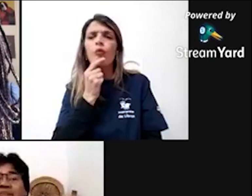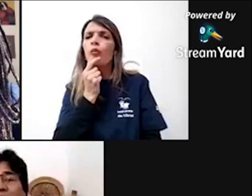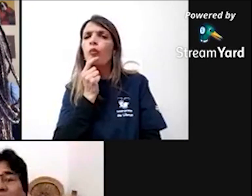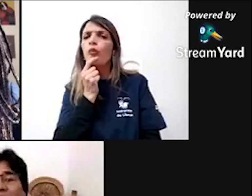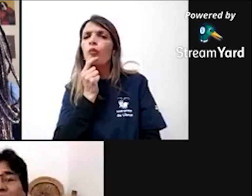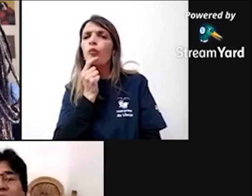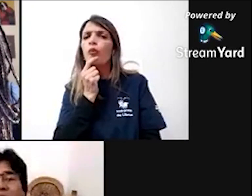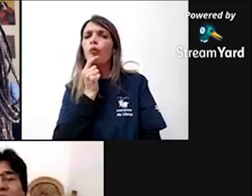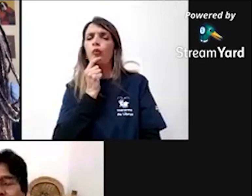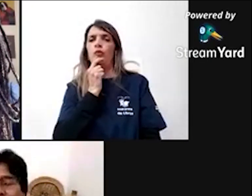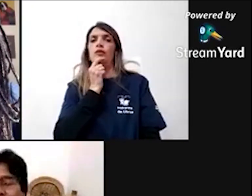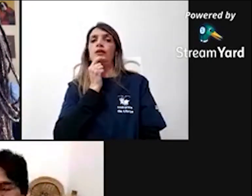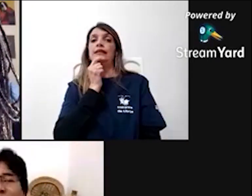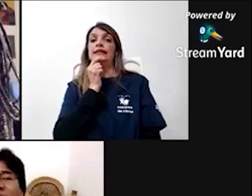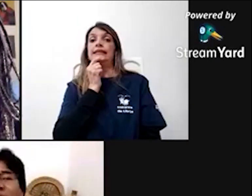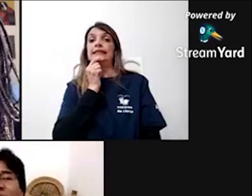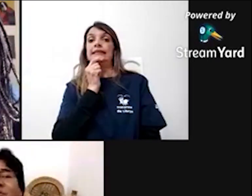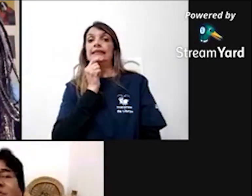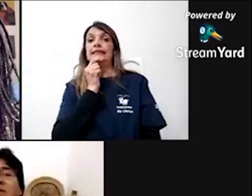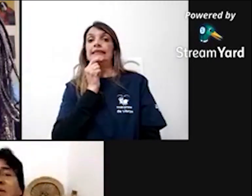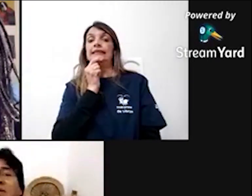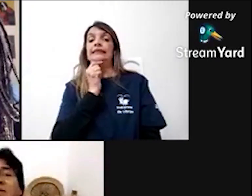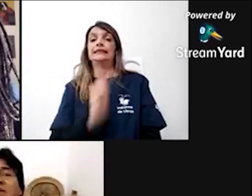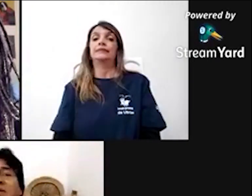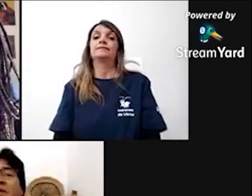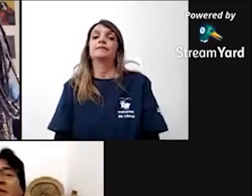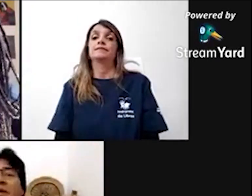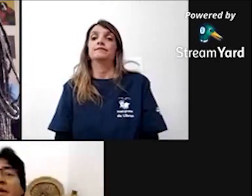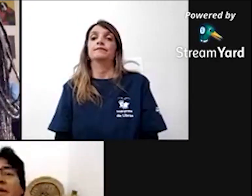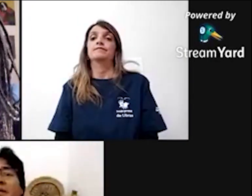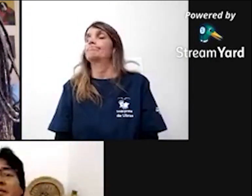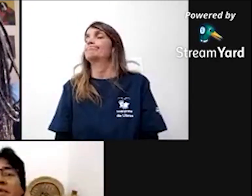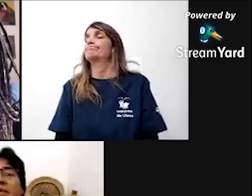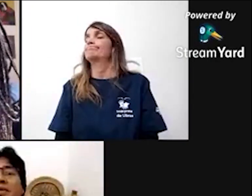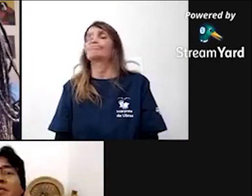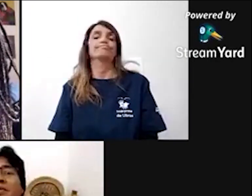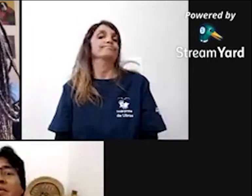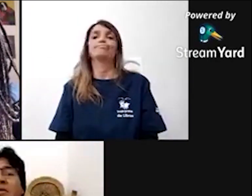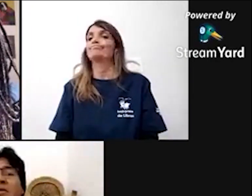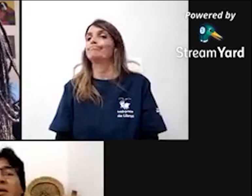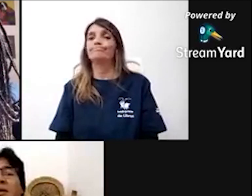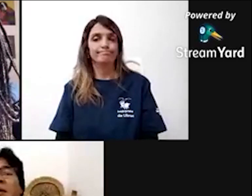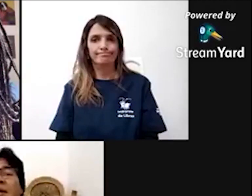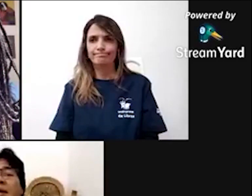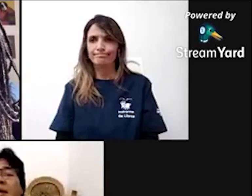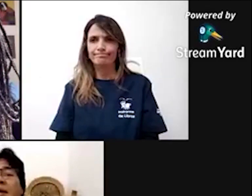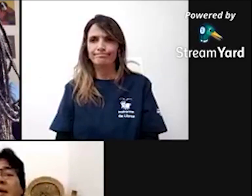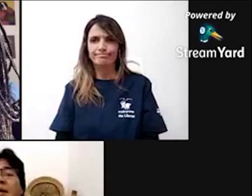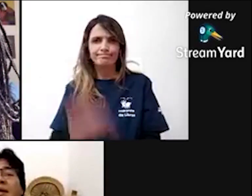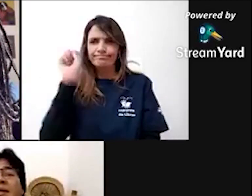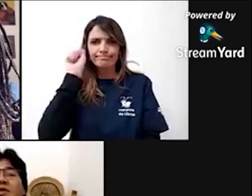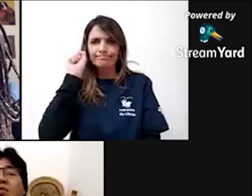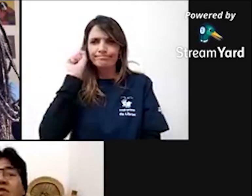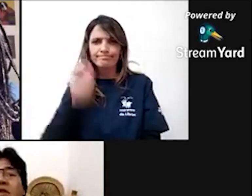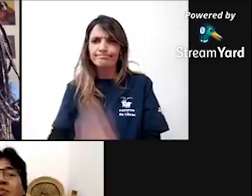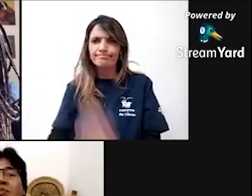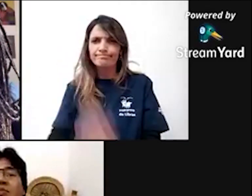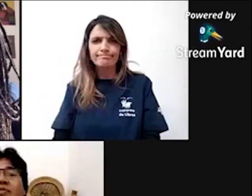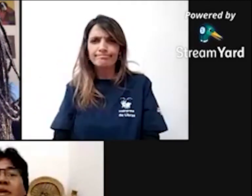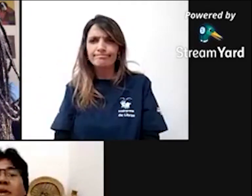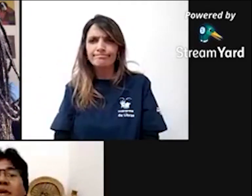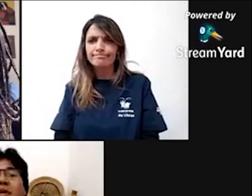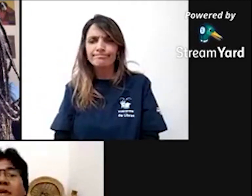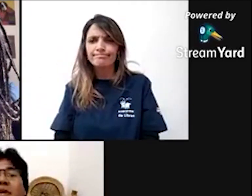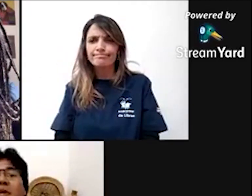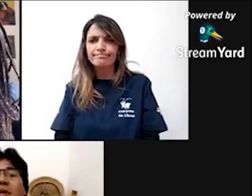Sim. Nós estamos ouvindo o som do seu aparelho aí. Eu não consegui ouvir direito. Vocês estão